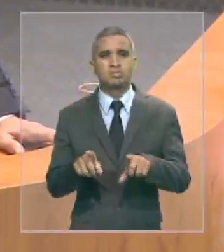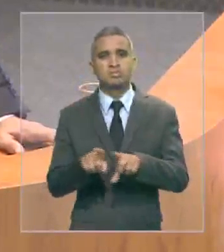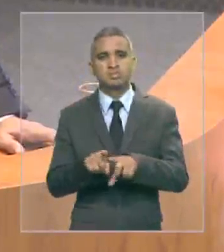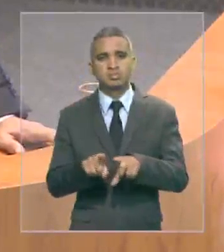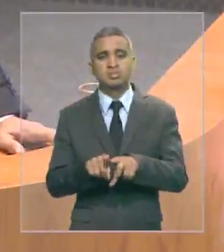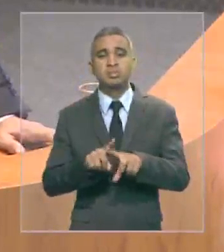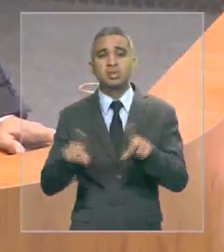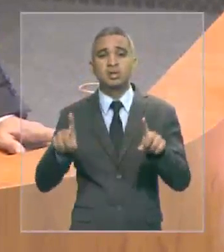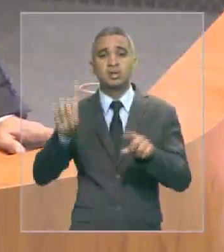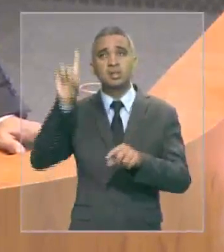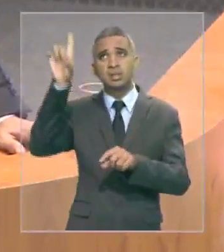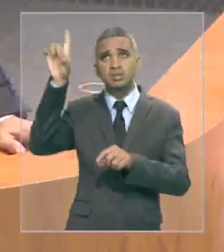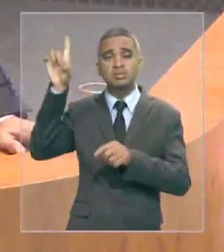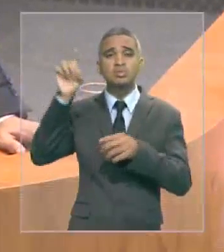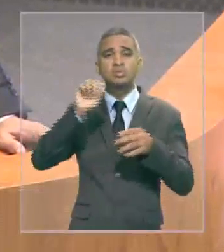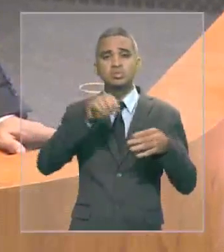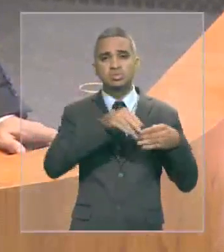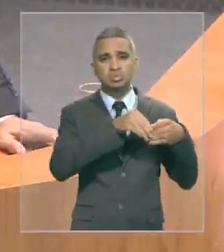Senhor.